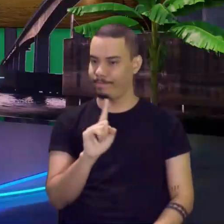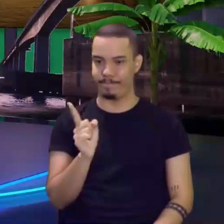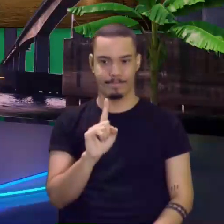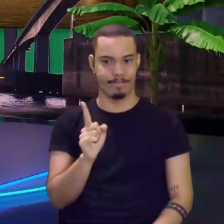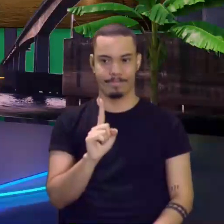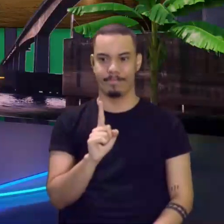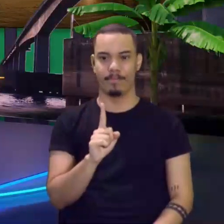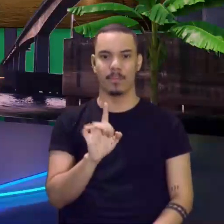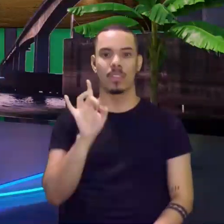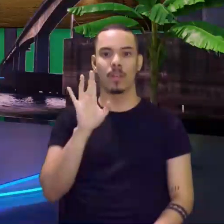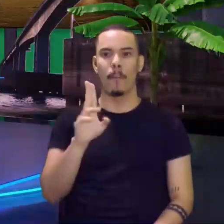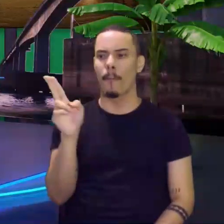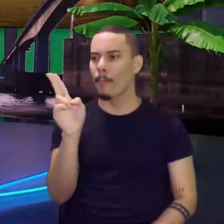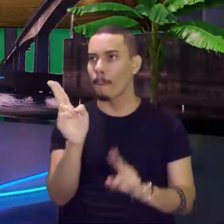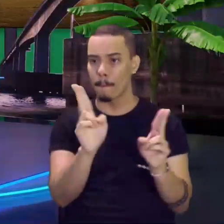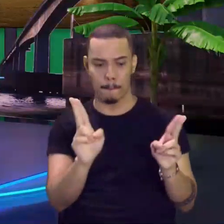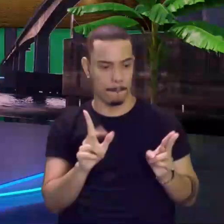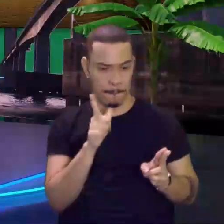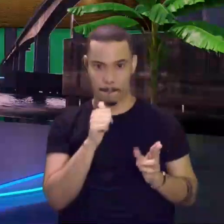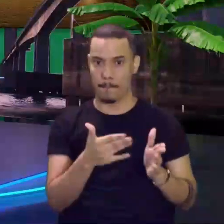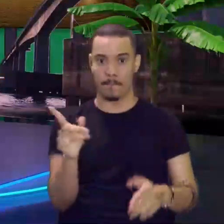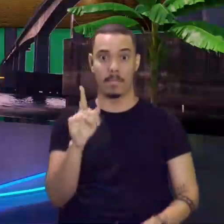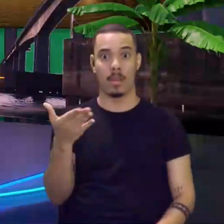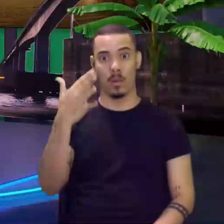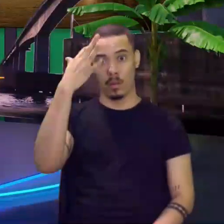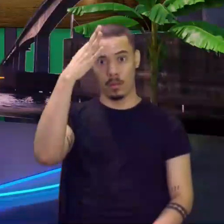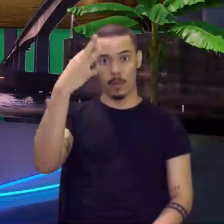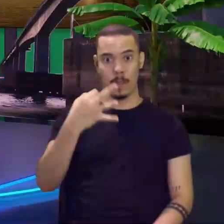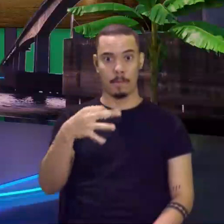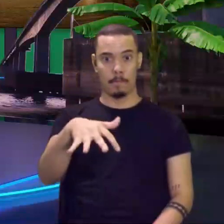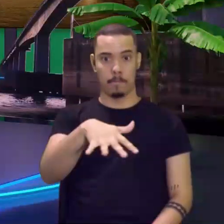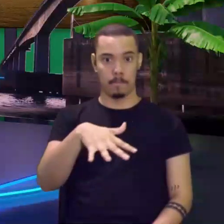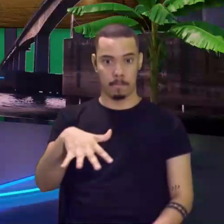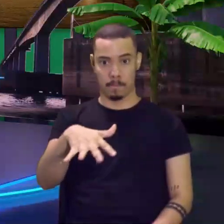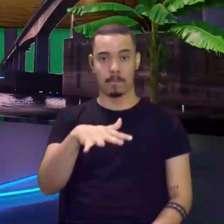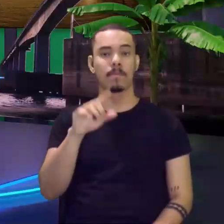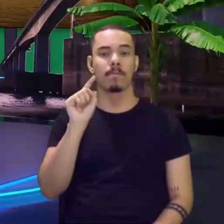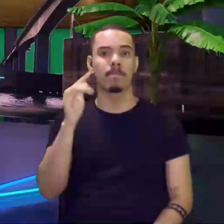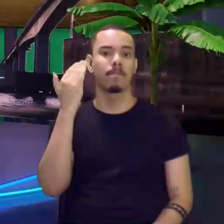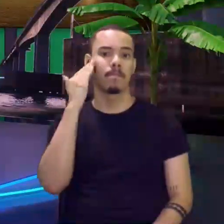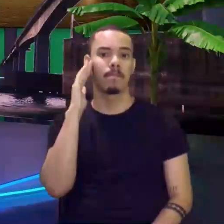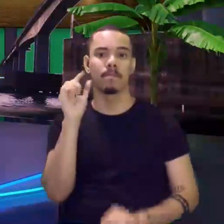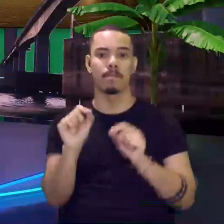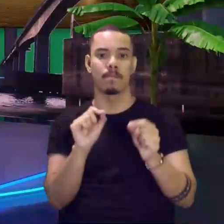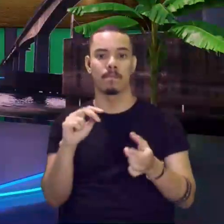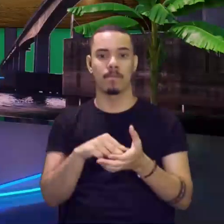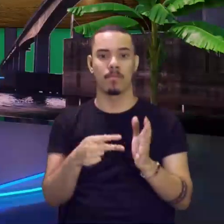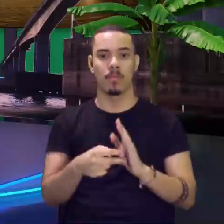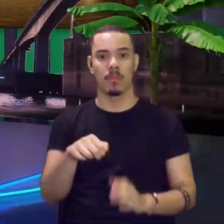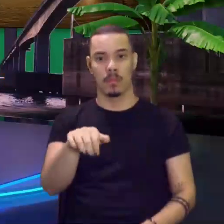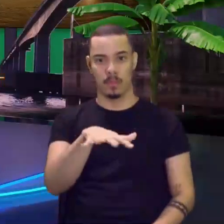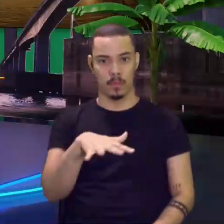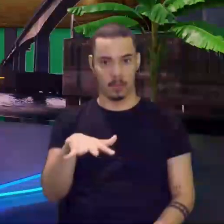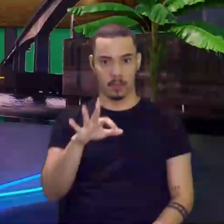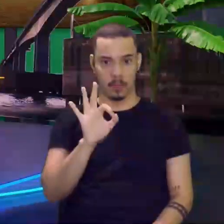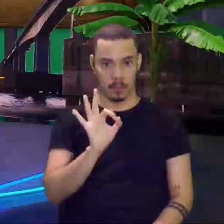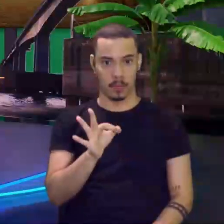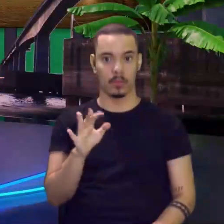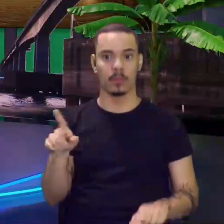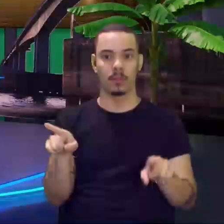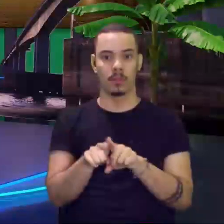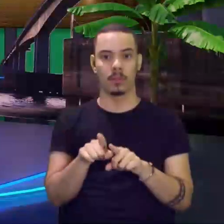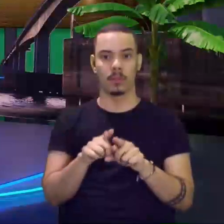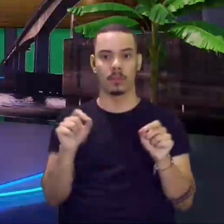que era decorar de rios. Agora é compreender o espaço geográfico, é entender esse espaço geográfico, não é? E